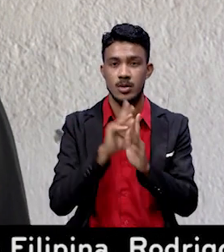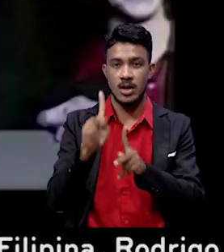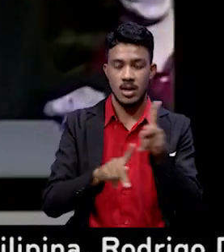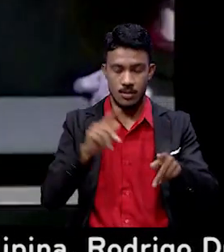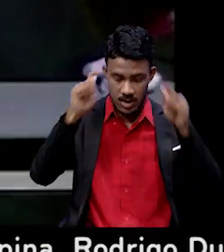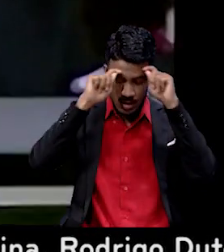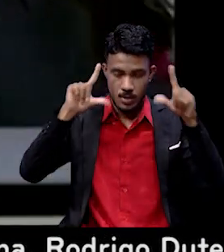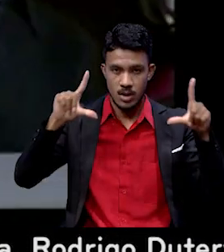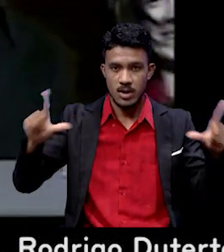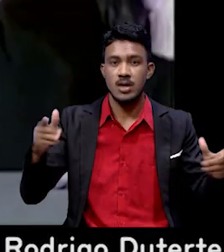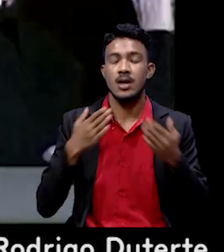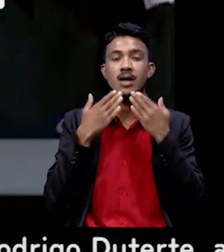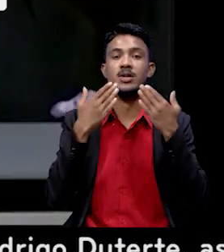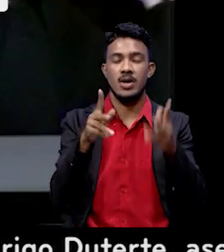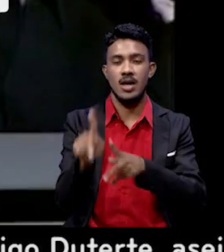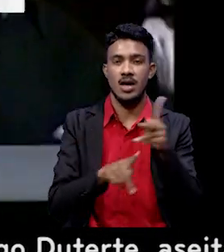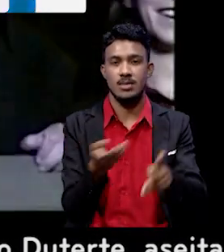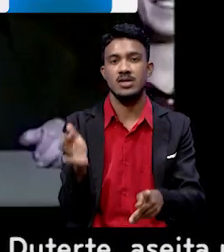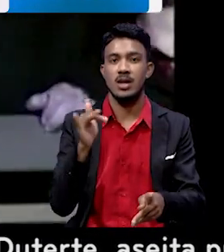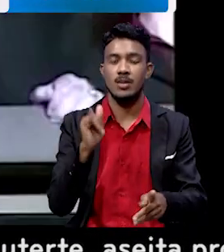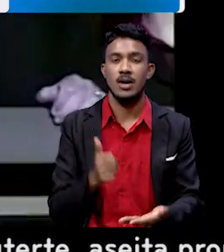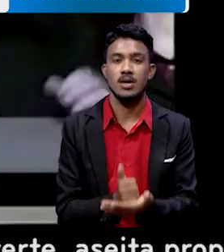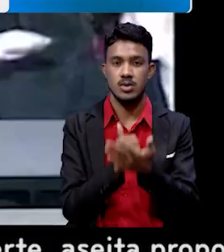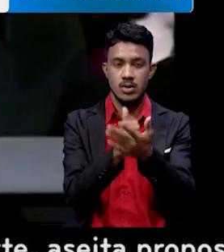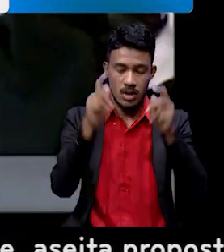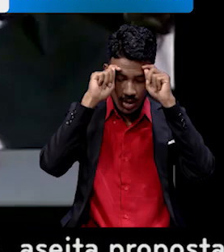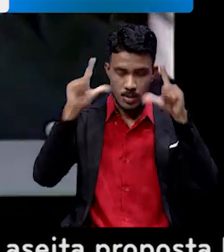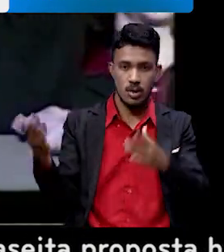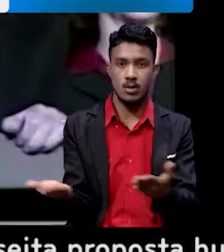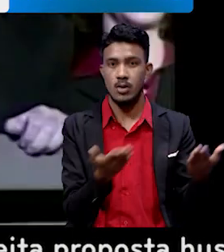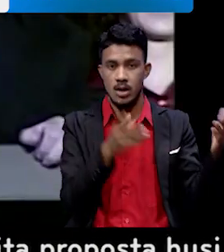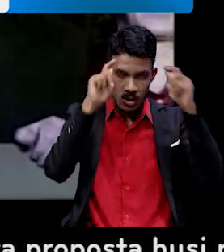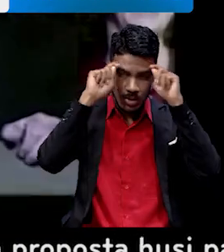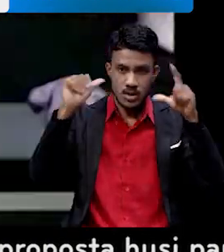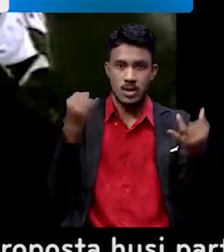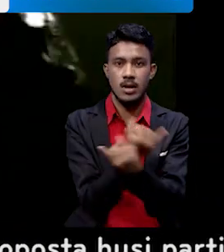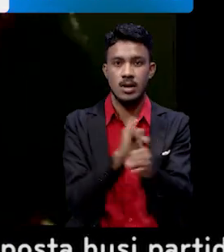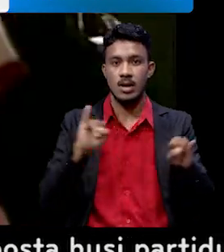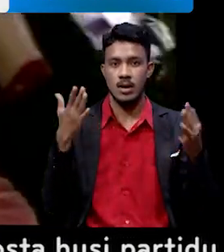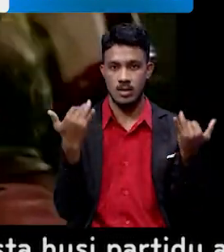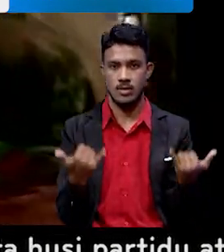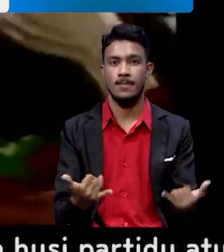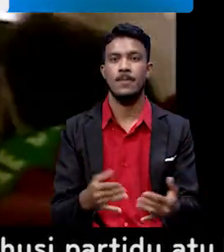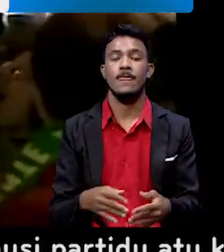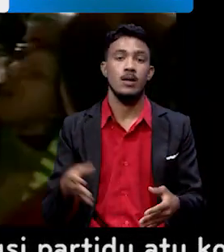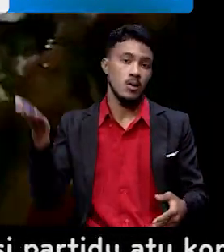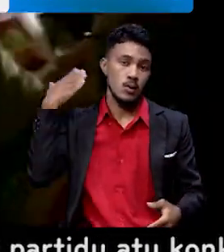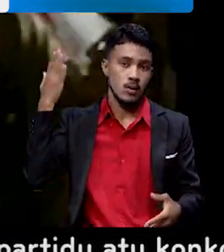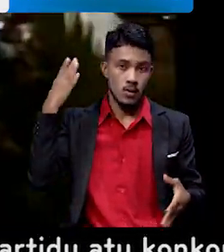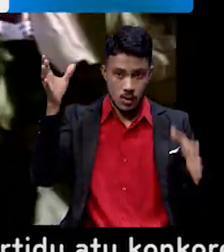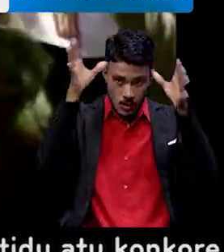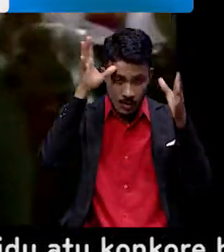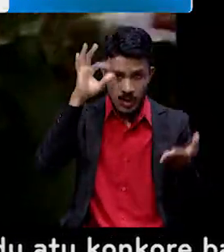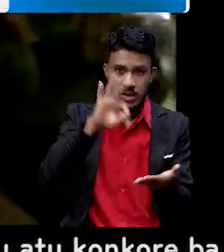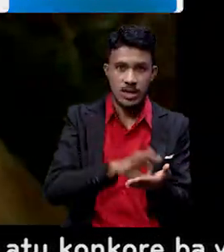que agradecer ba ema siranebe folima ona ho di lori Timor-Leste to iha momento idane. Ex-presidente da República